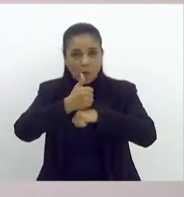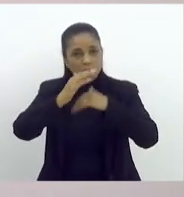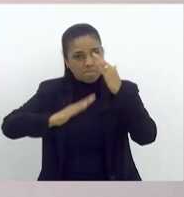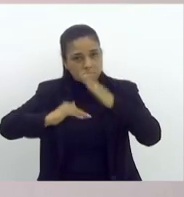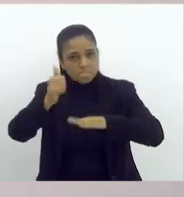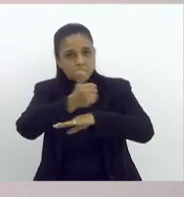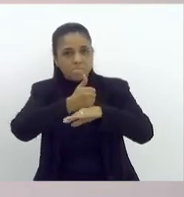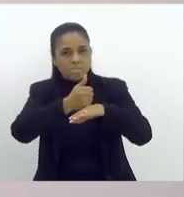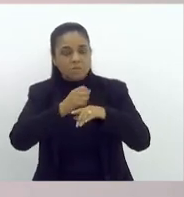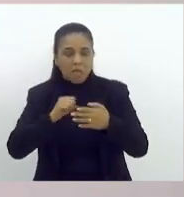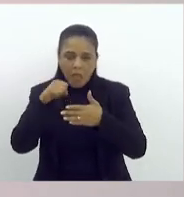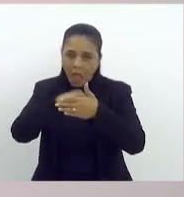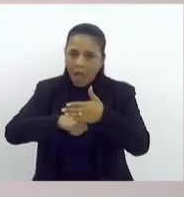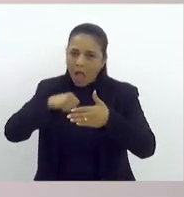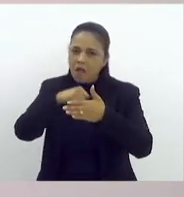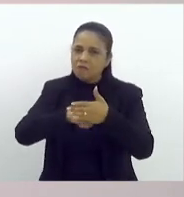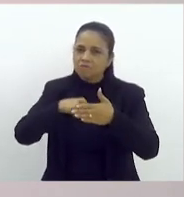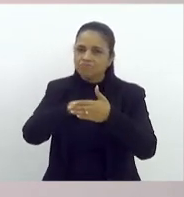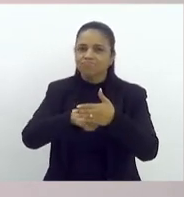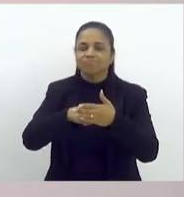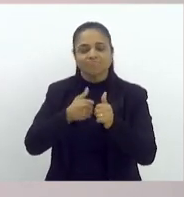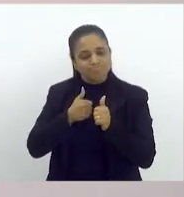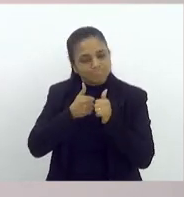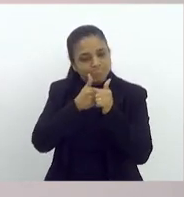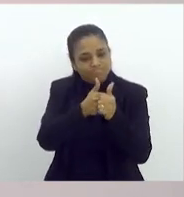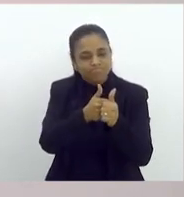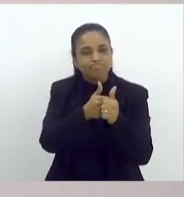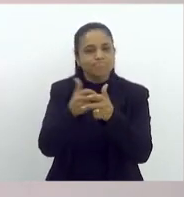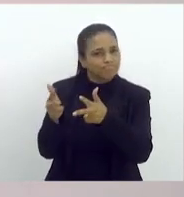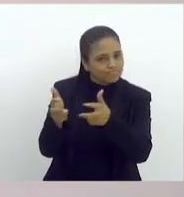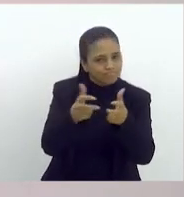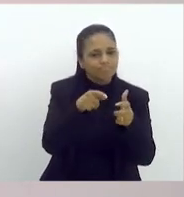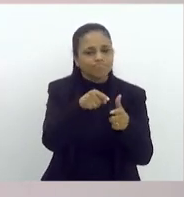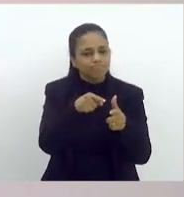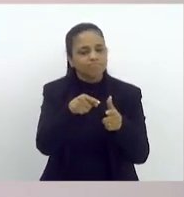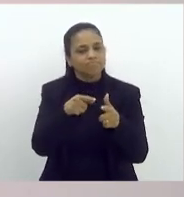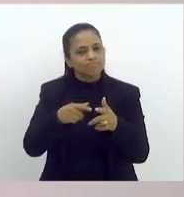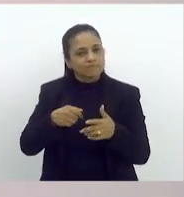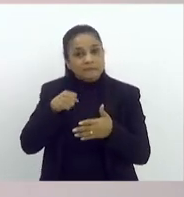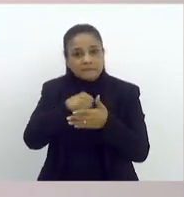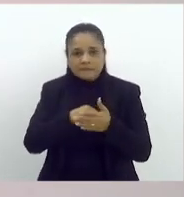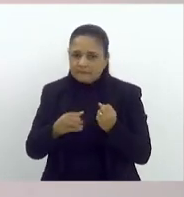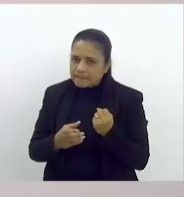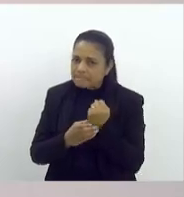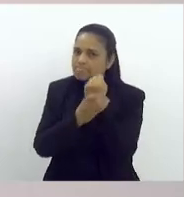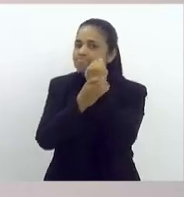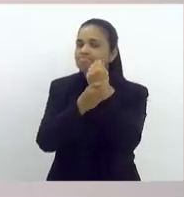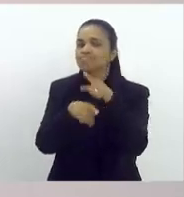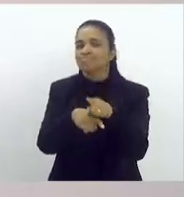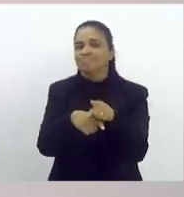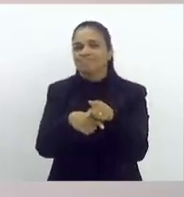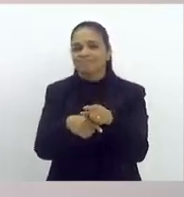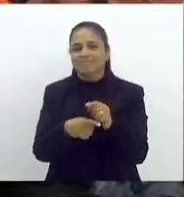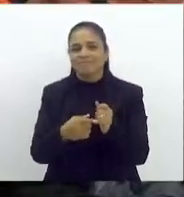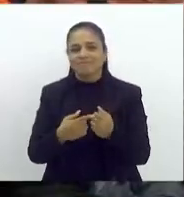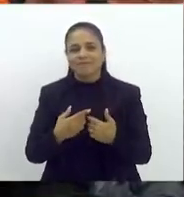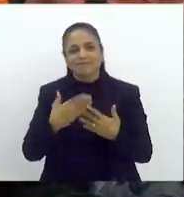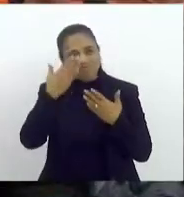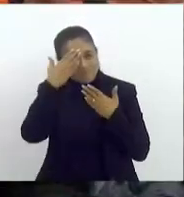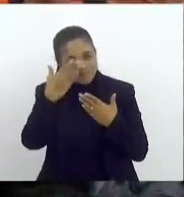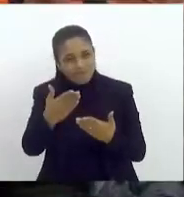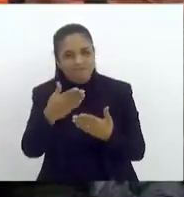pela resistência porque eu vejo acompanhando e sei que vocês estão fazendo isso na garra é isso obrigada